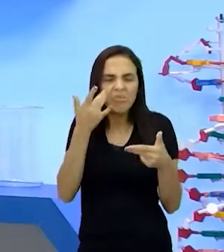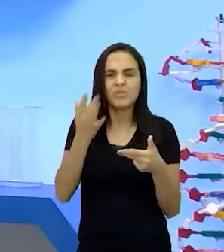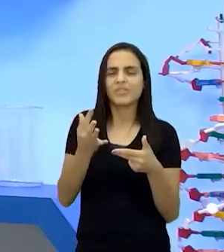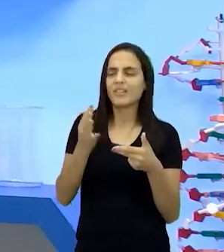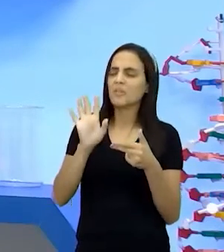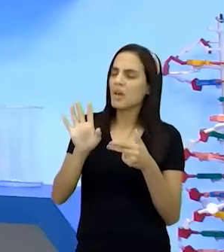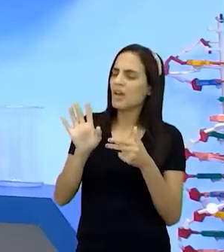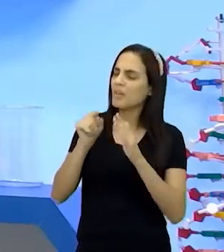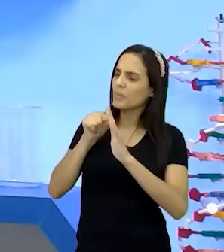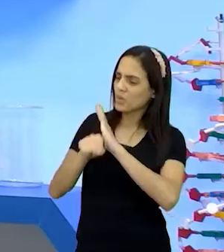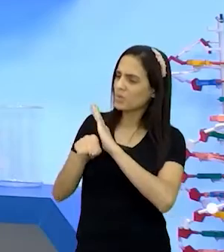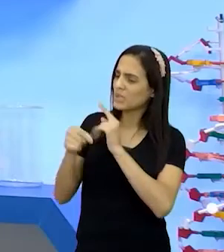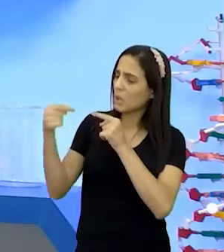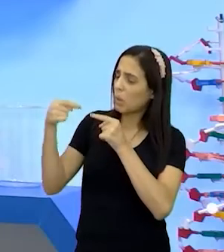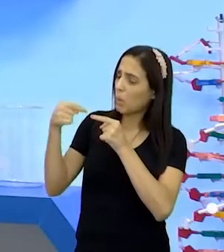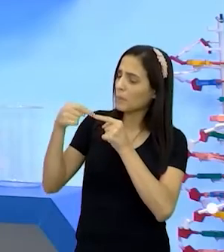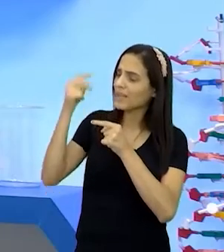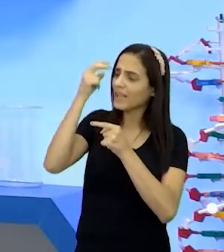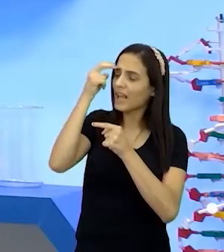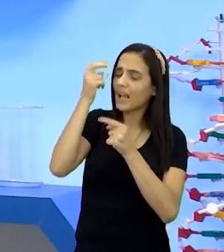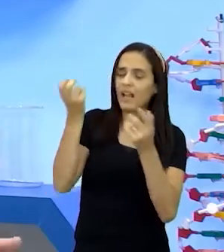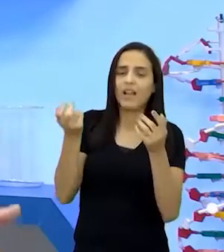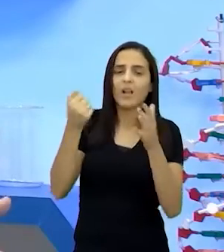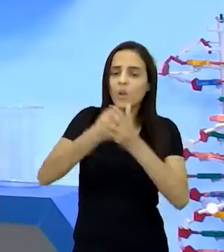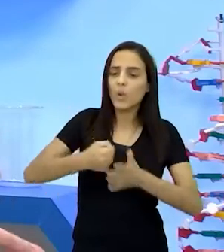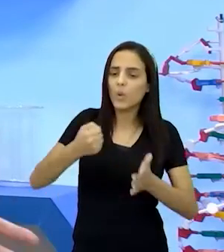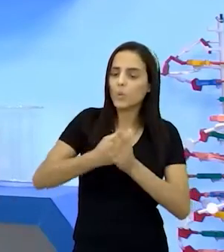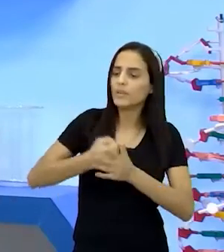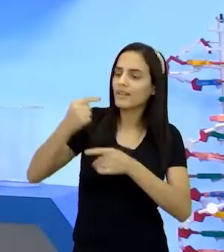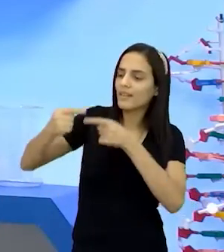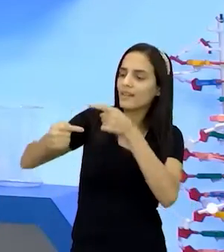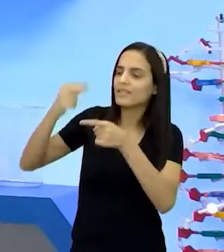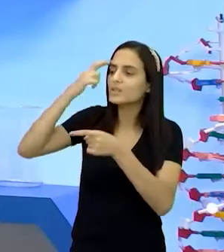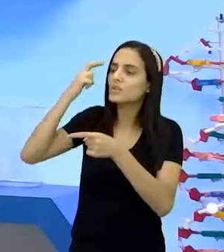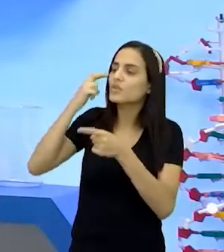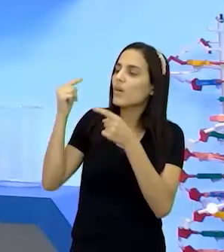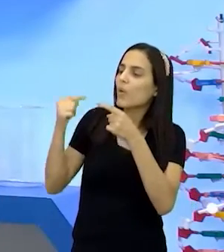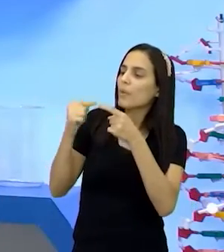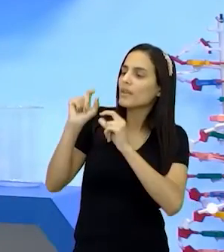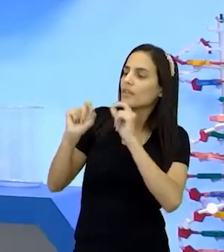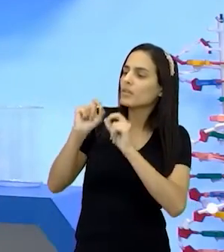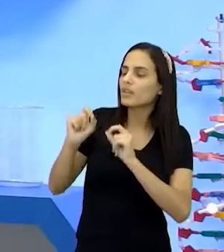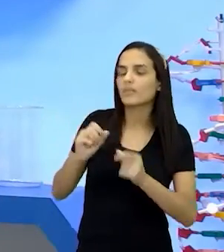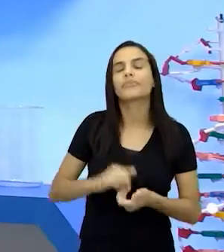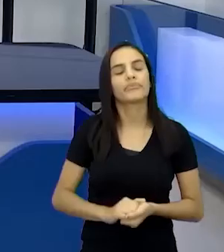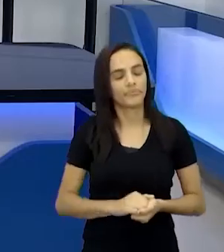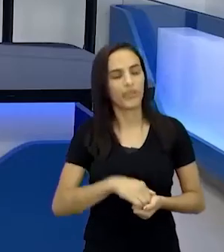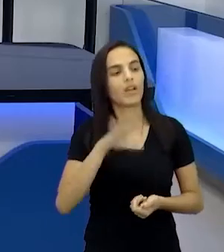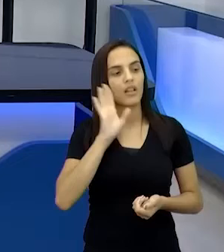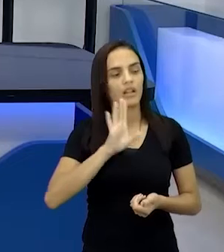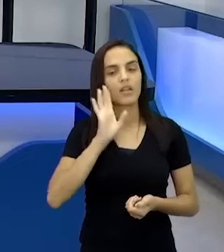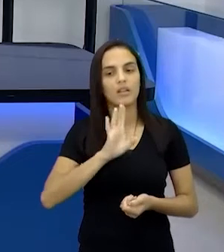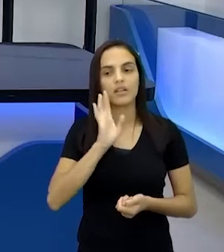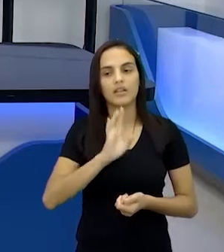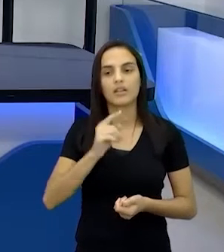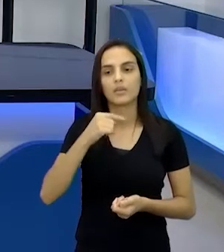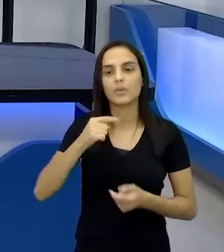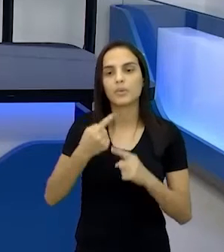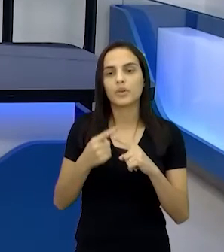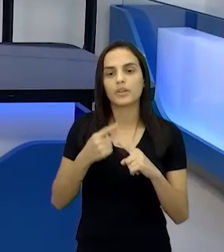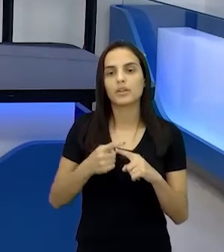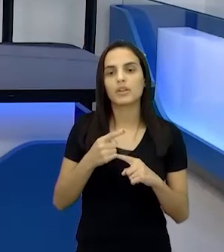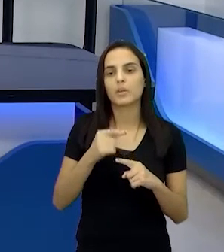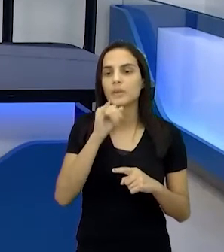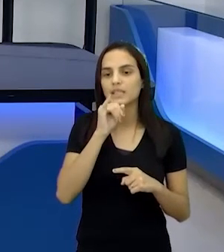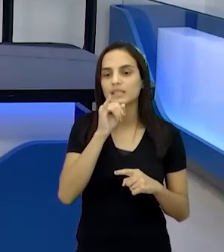a ver lutas com heranças culturais? O que tem a ver? Isso é bacana porque a gente pensa em luta, a gente já